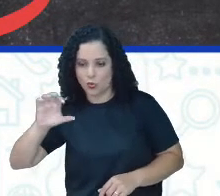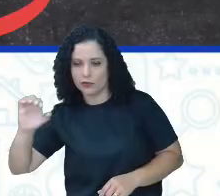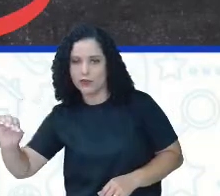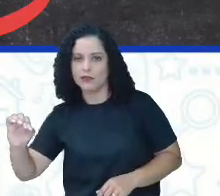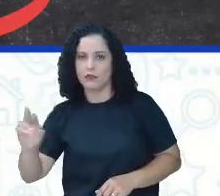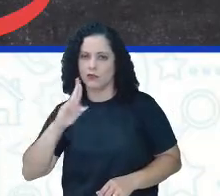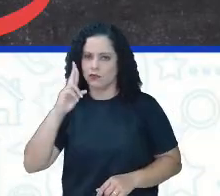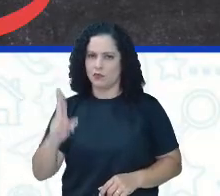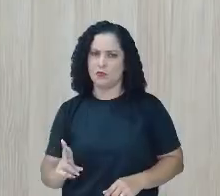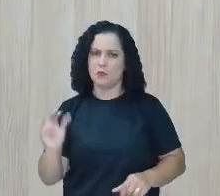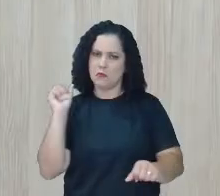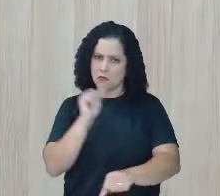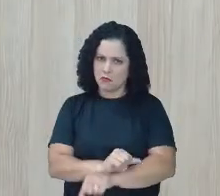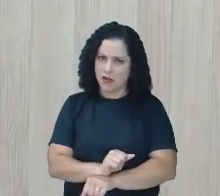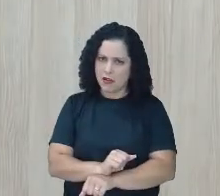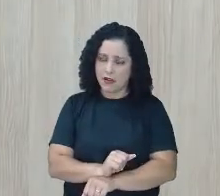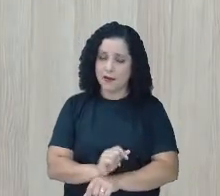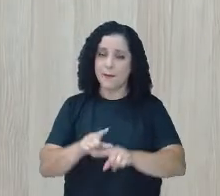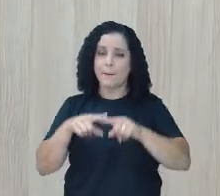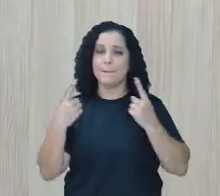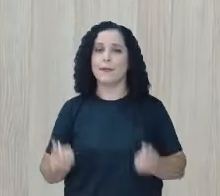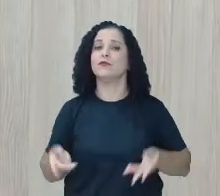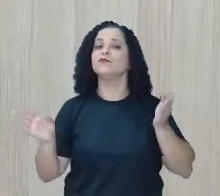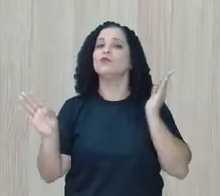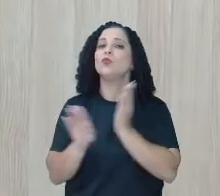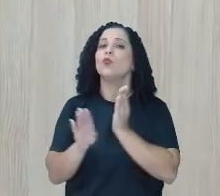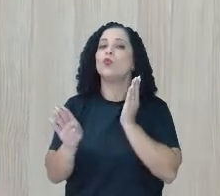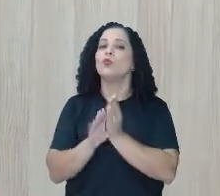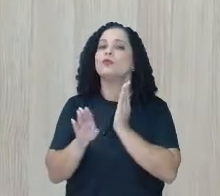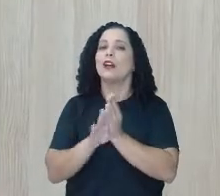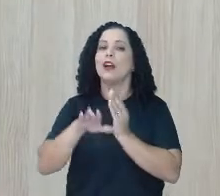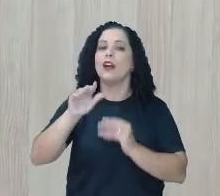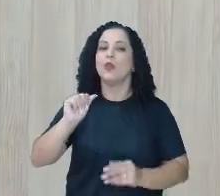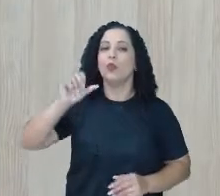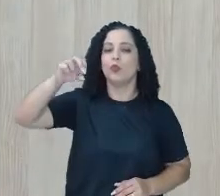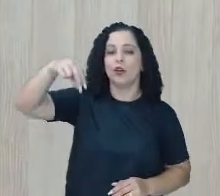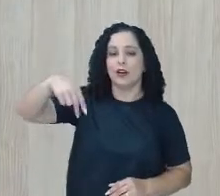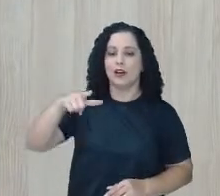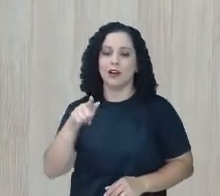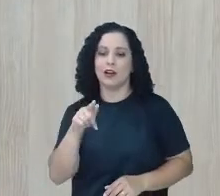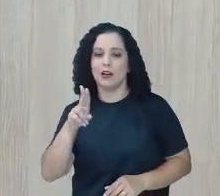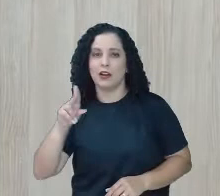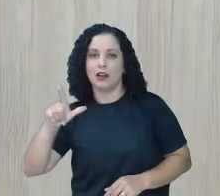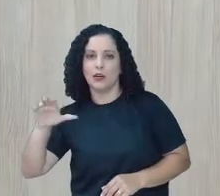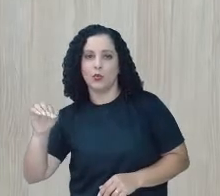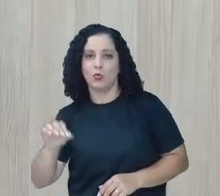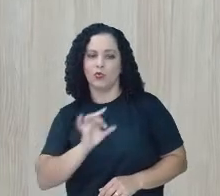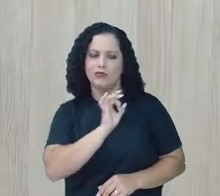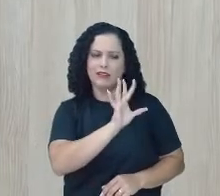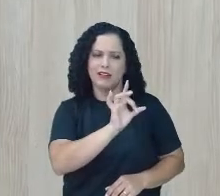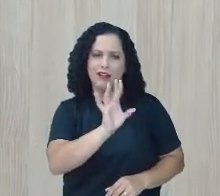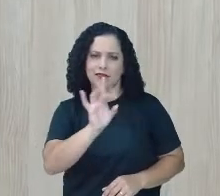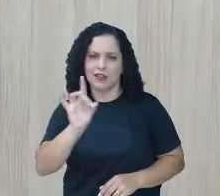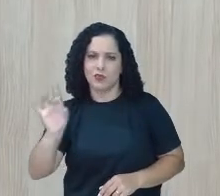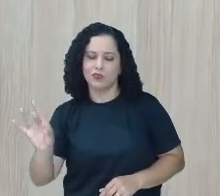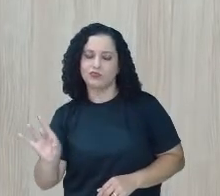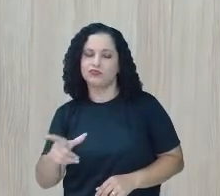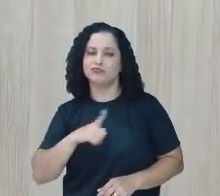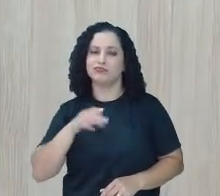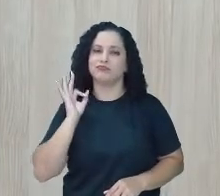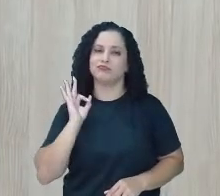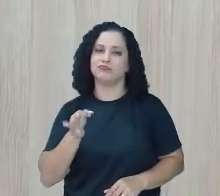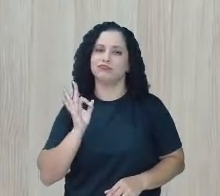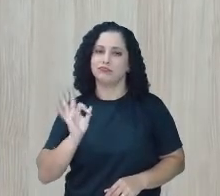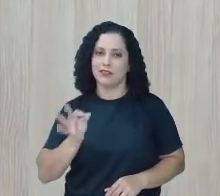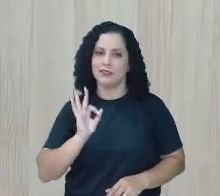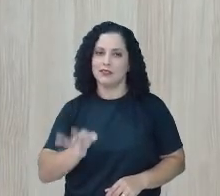aí. Porém, como a ideia é descobrir o valor do ângulo, né, de cada um desses ângulos, e a gente tem a certeza que esses